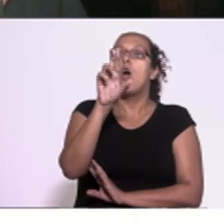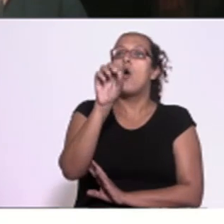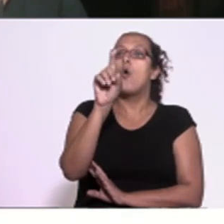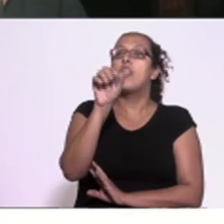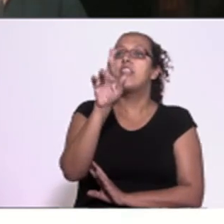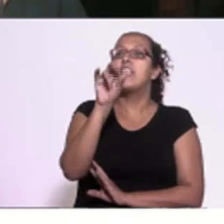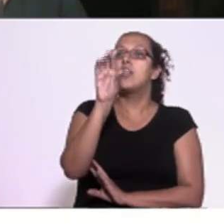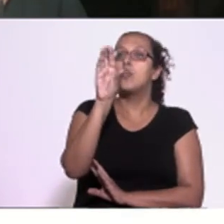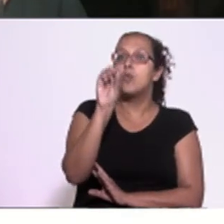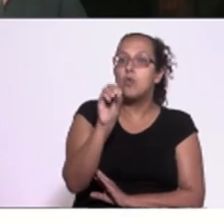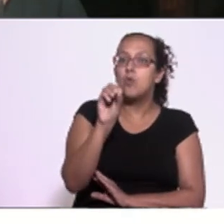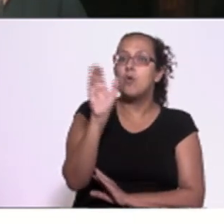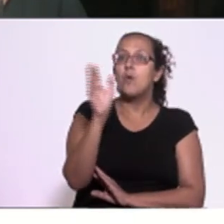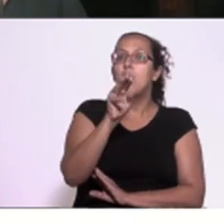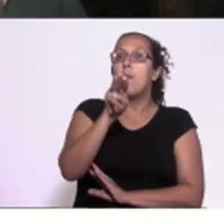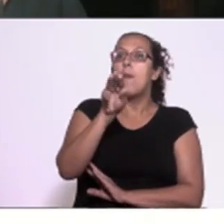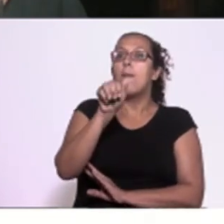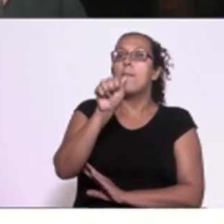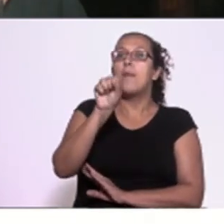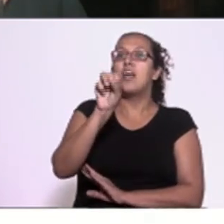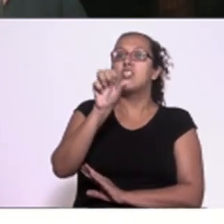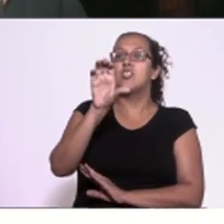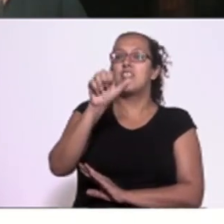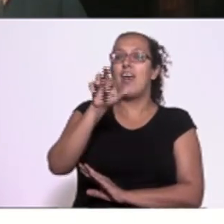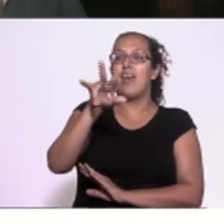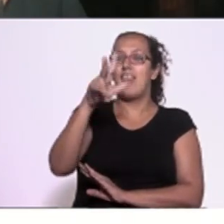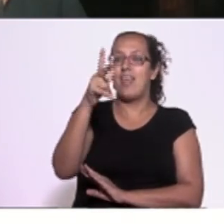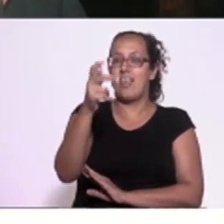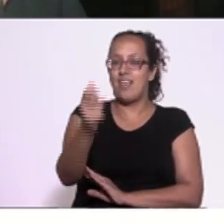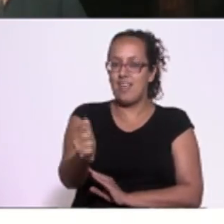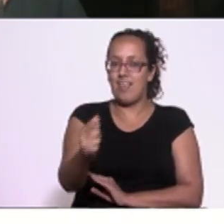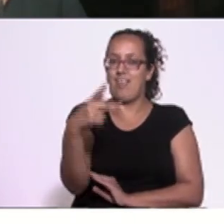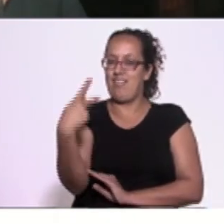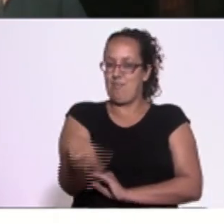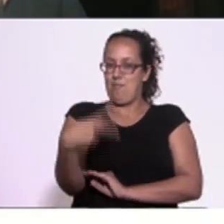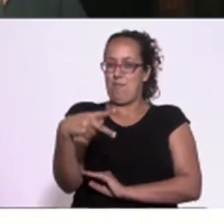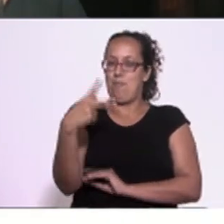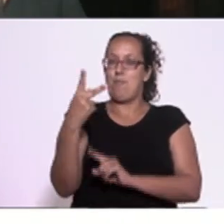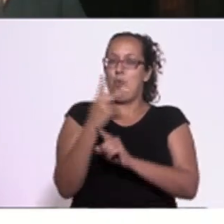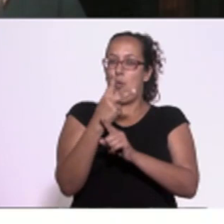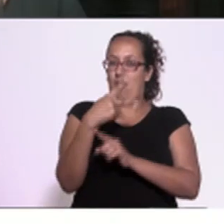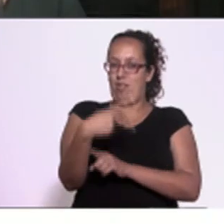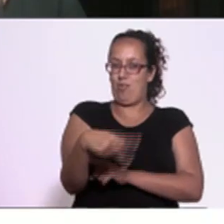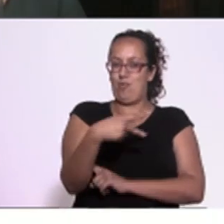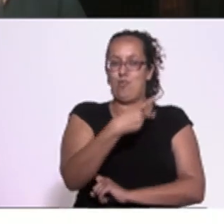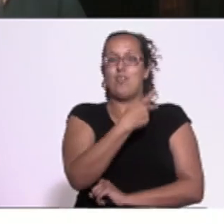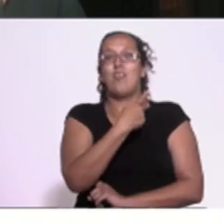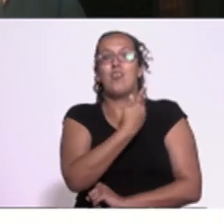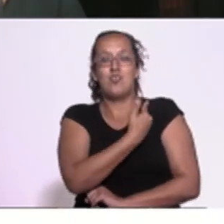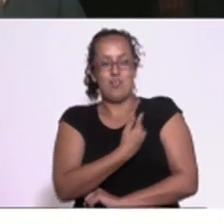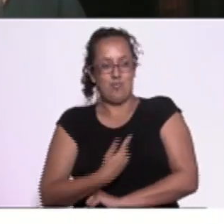Mascarenhas, procurador do Estado e também advogado